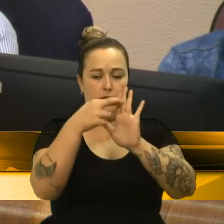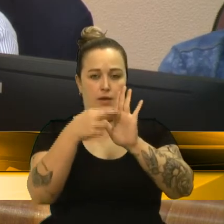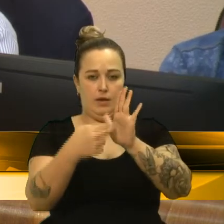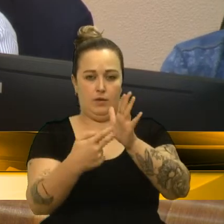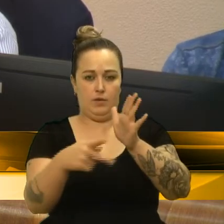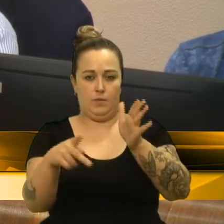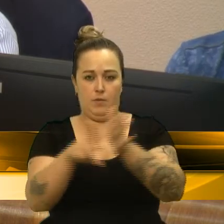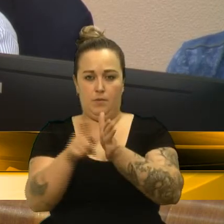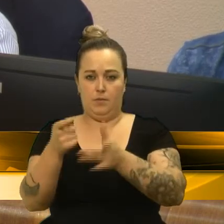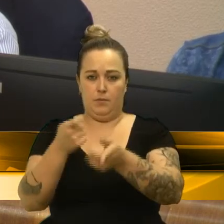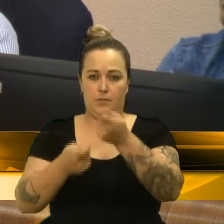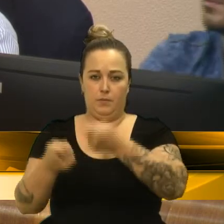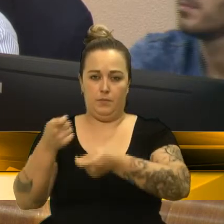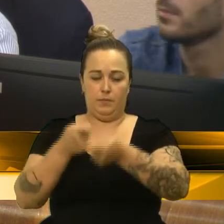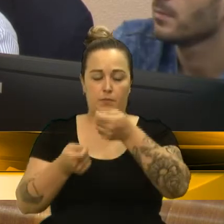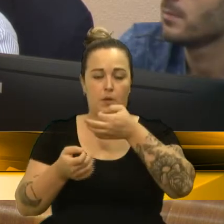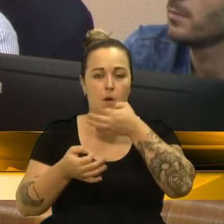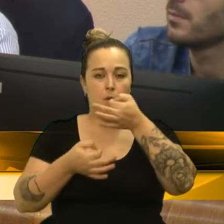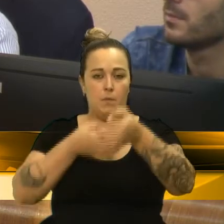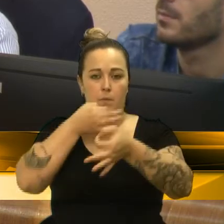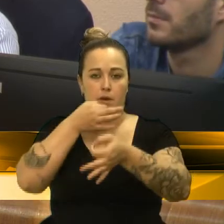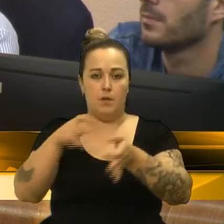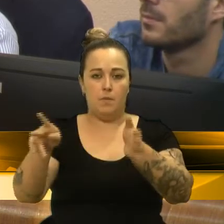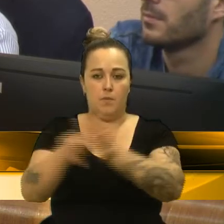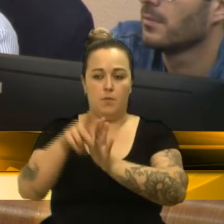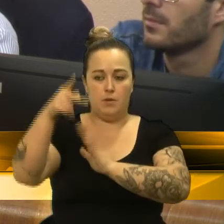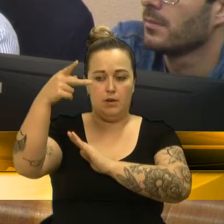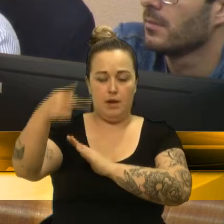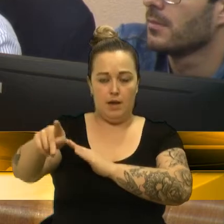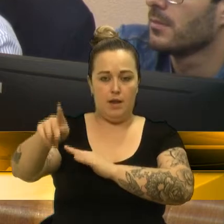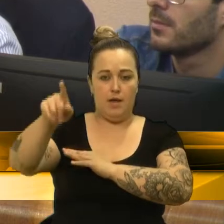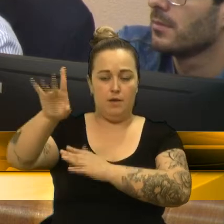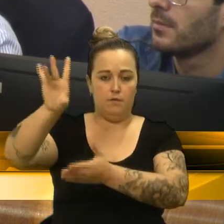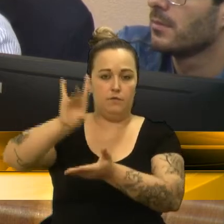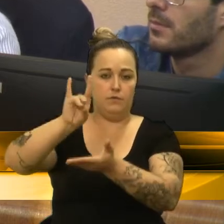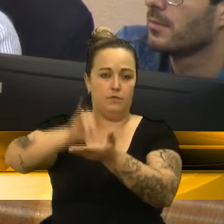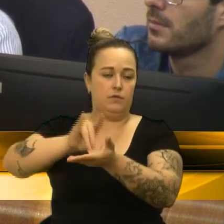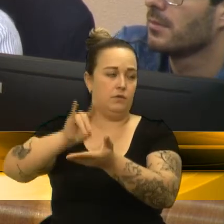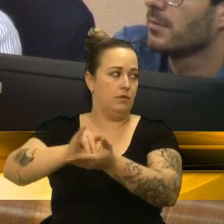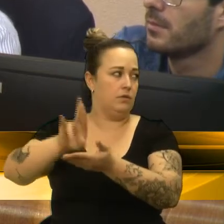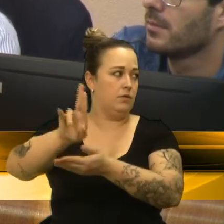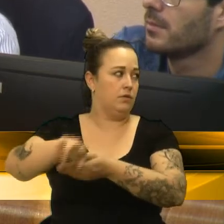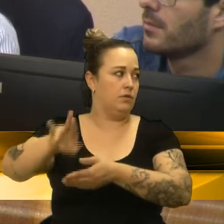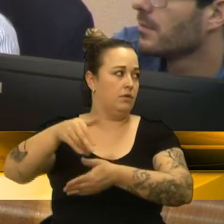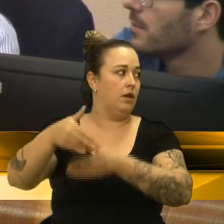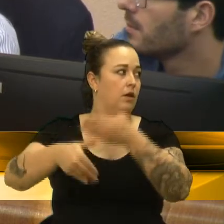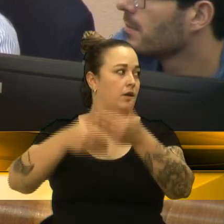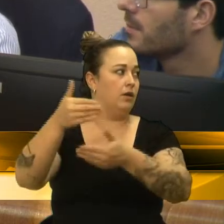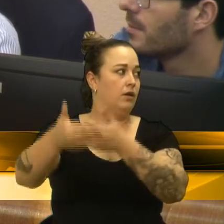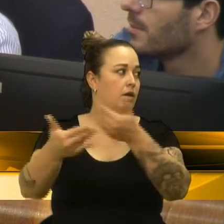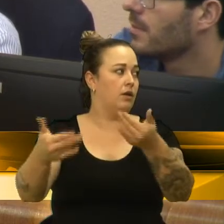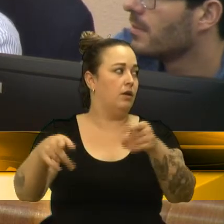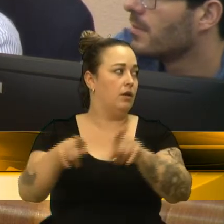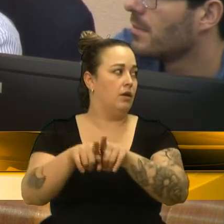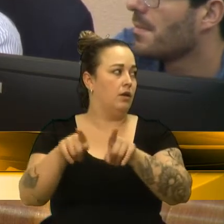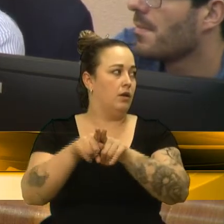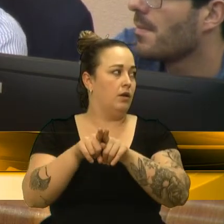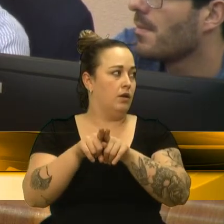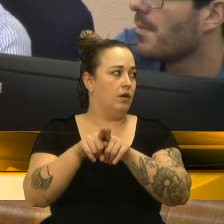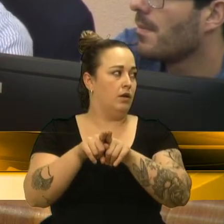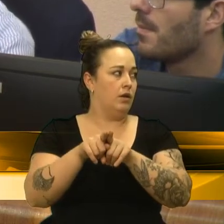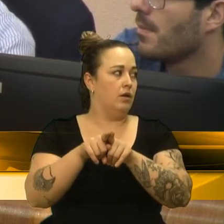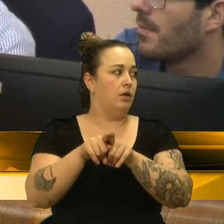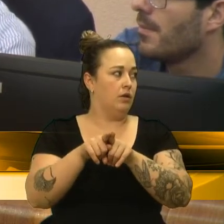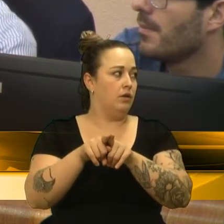administrativos, as disposições desse Código lhe serão aplicadas supletiva e subsidiariamente. A aplicação supletiva, de acordo com a doutrina,